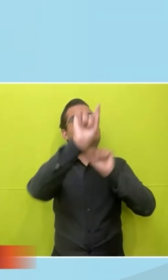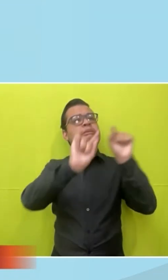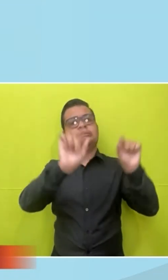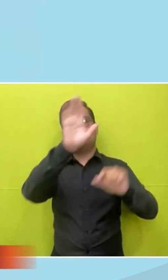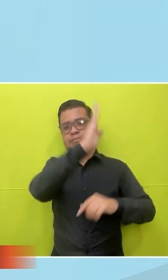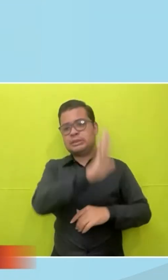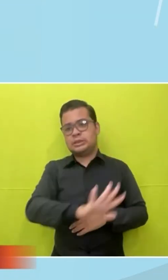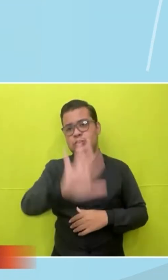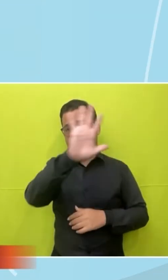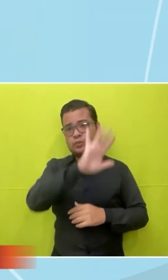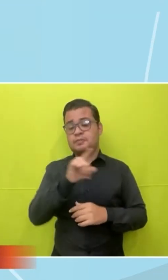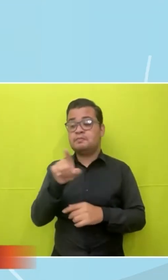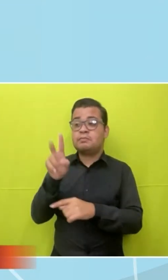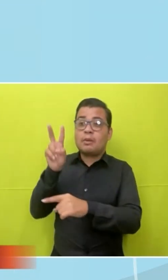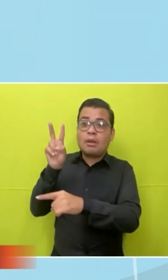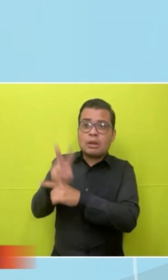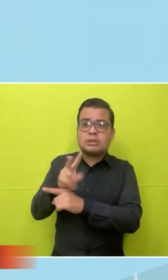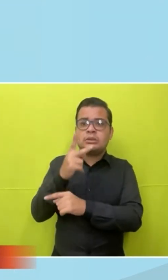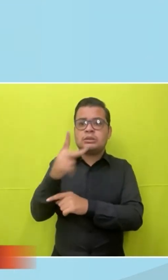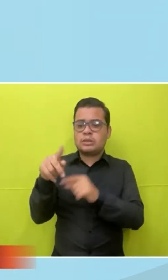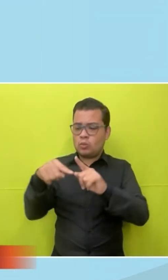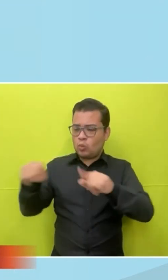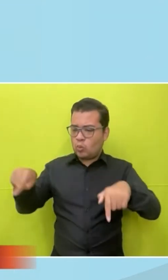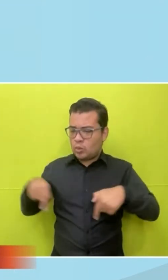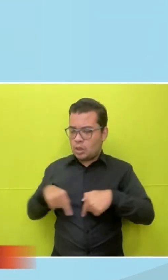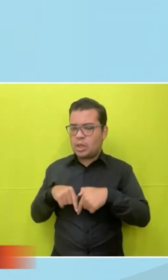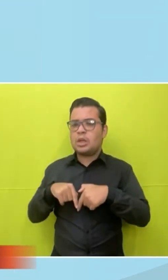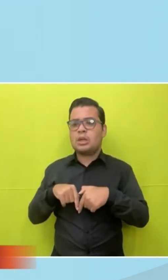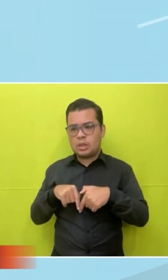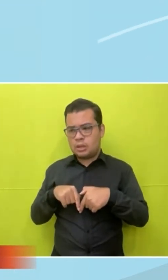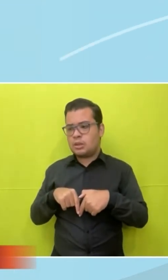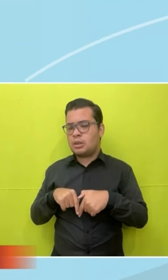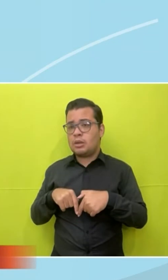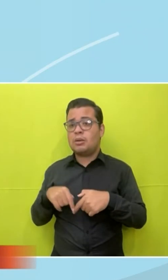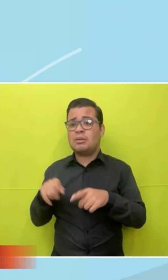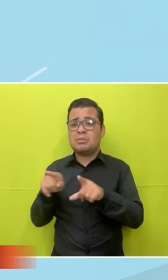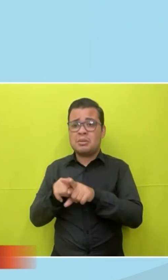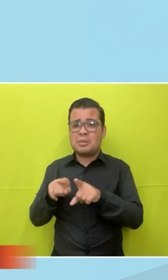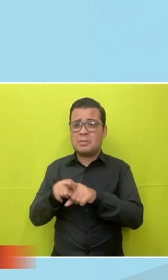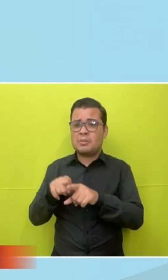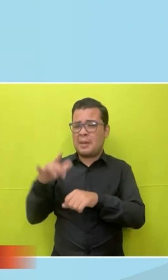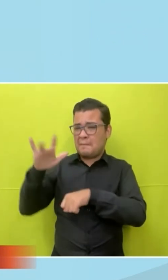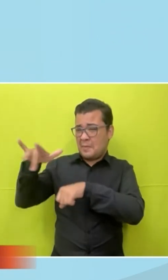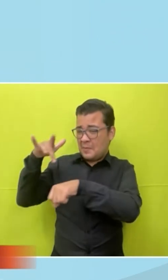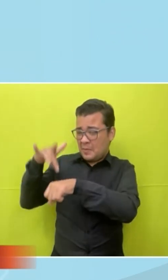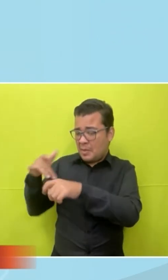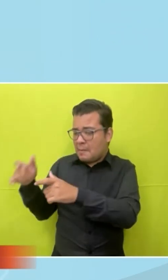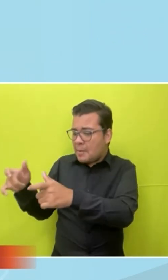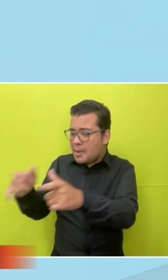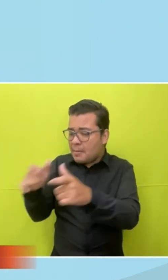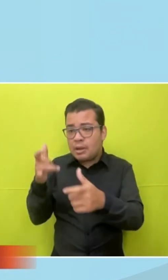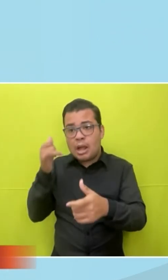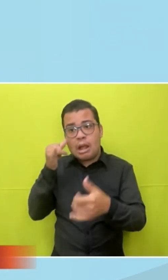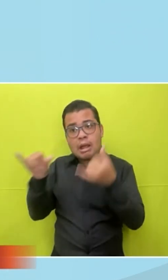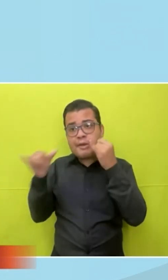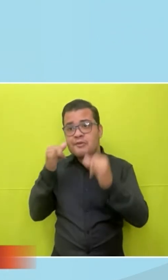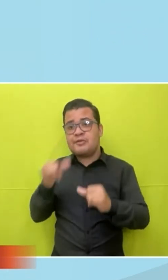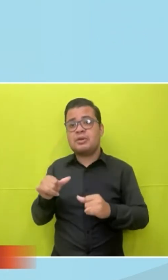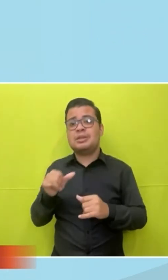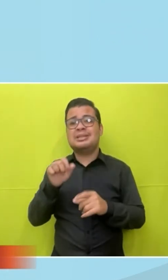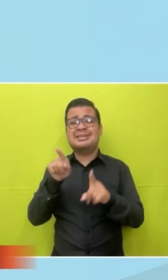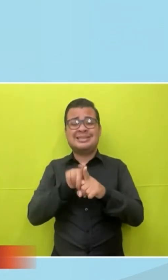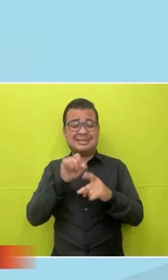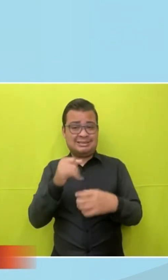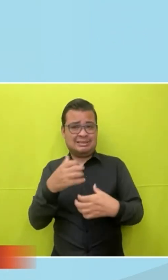ao seu quintal, busque evitar os focos do mosquito Aedes aegypti e, claro, se tiver sintomas